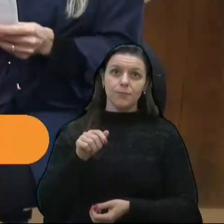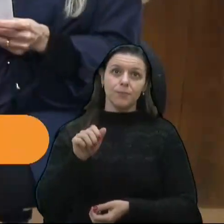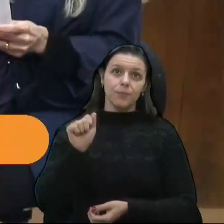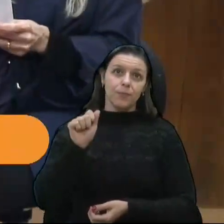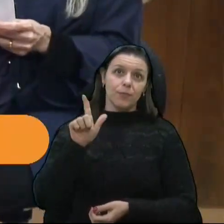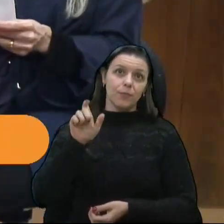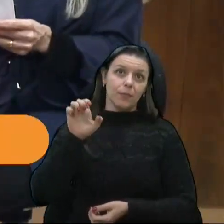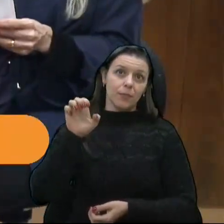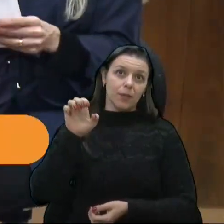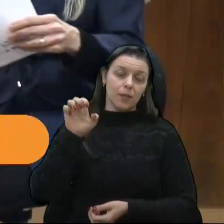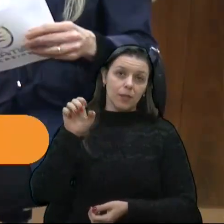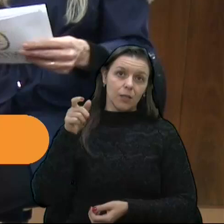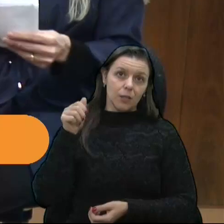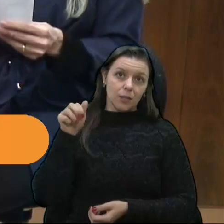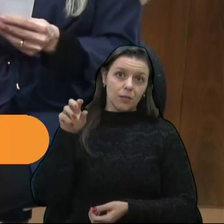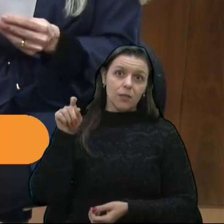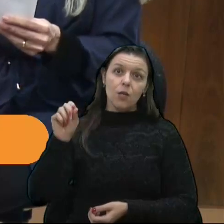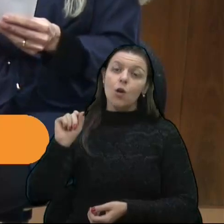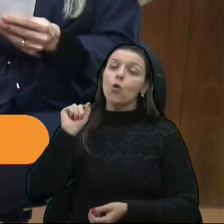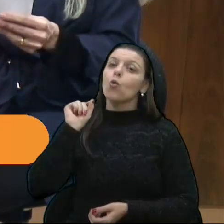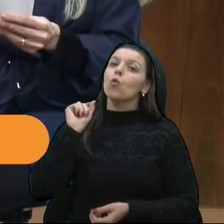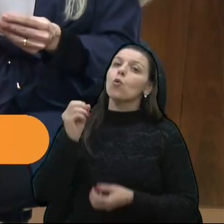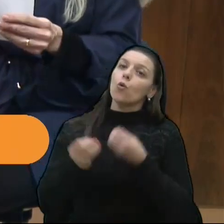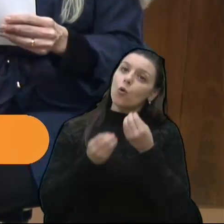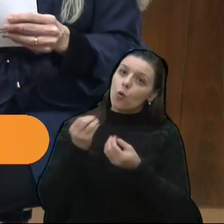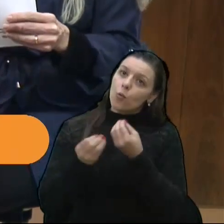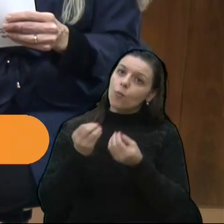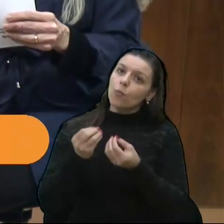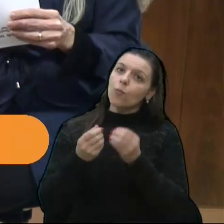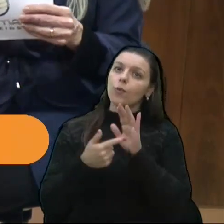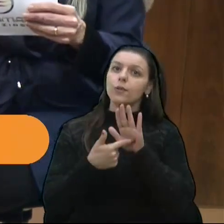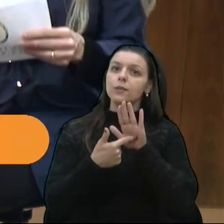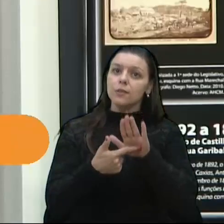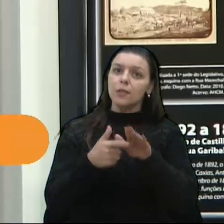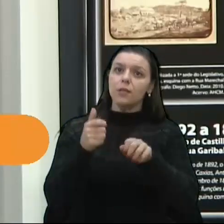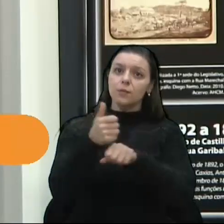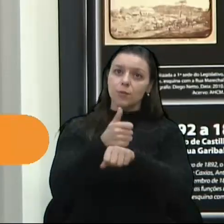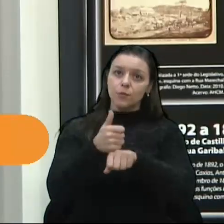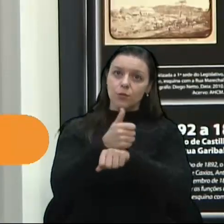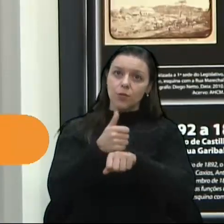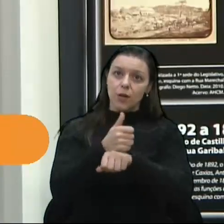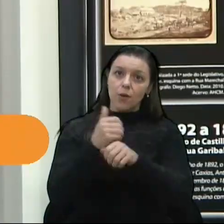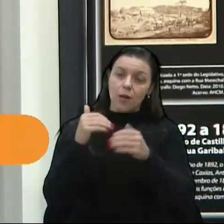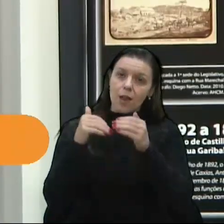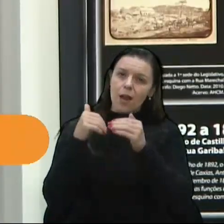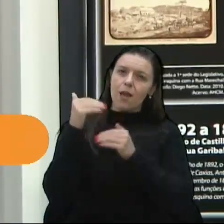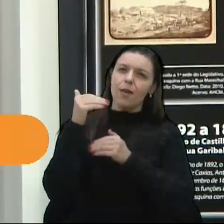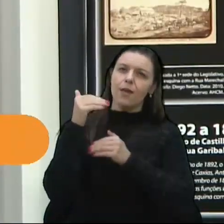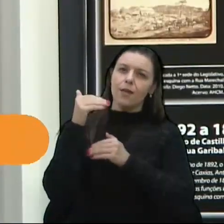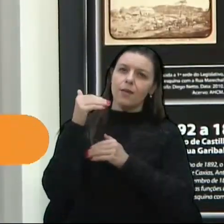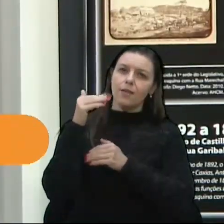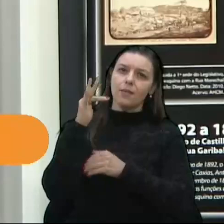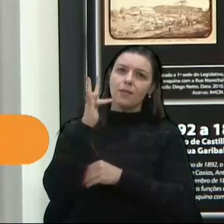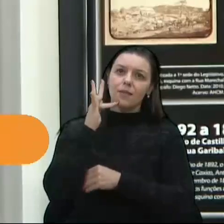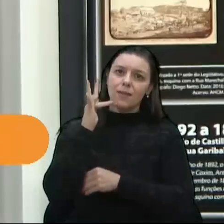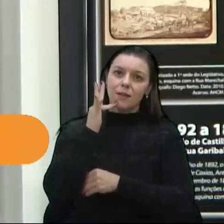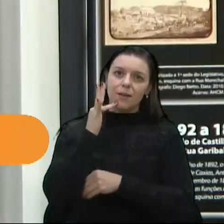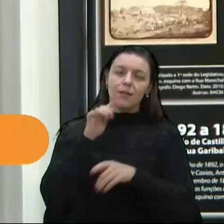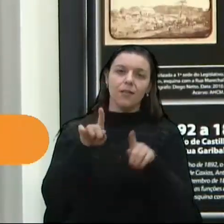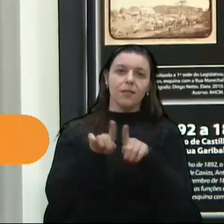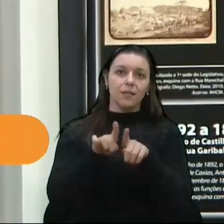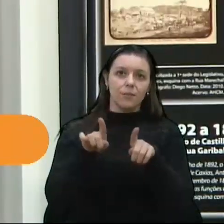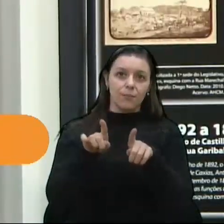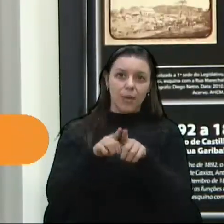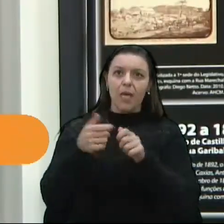estão chegando na comunicação, como mostrar a eles que, para além da técnica, para além da formação que é necessária, a